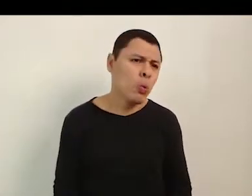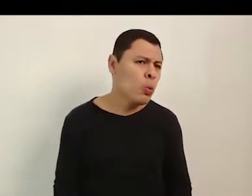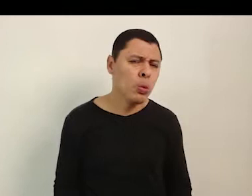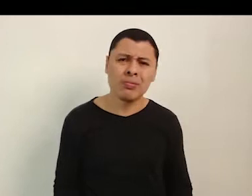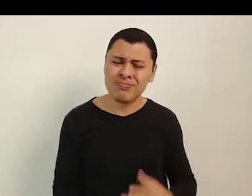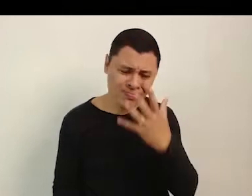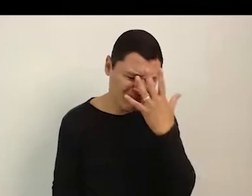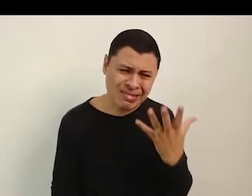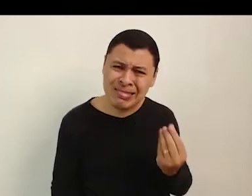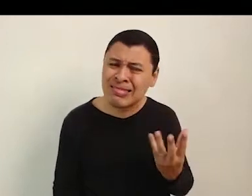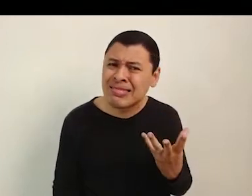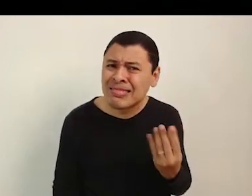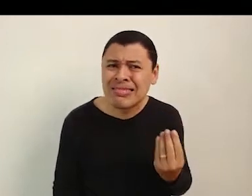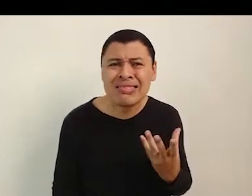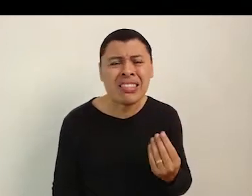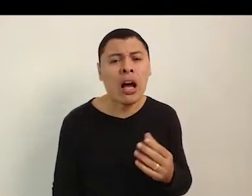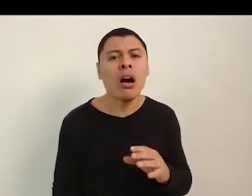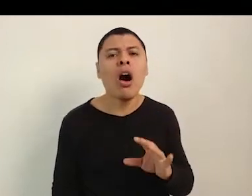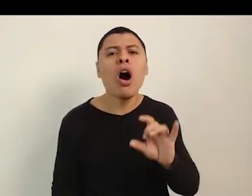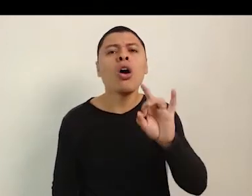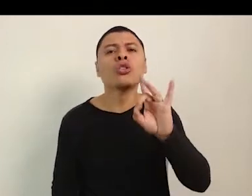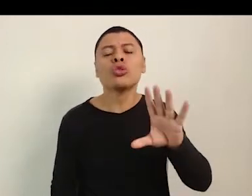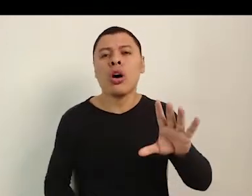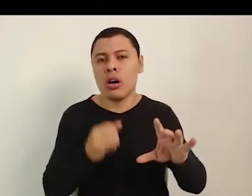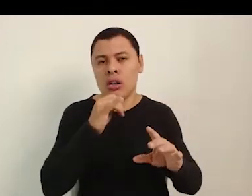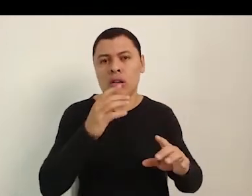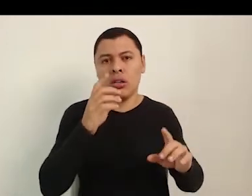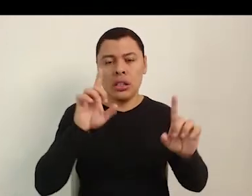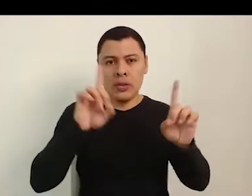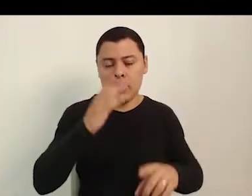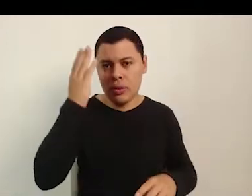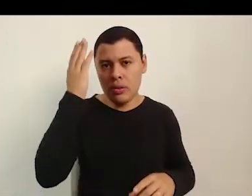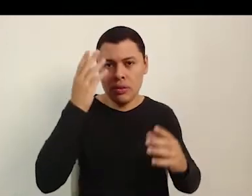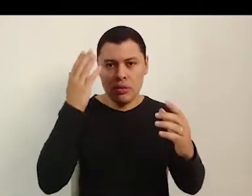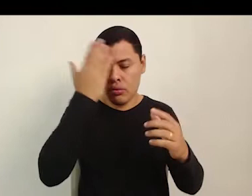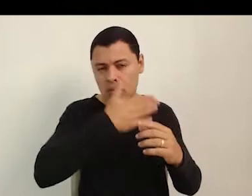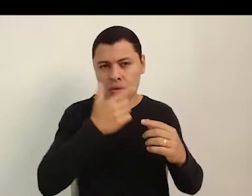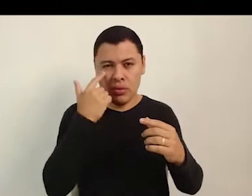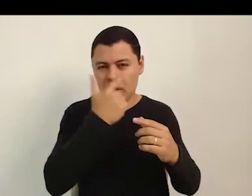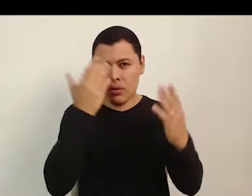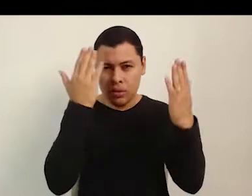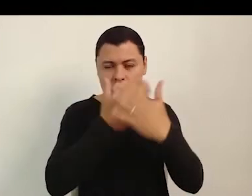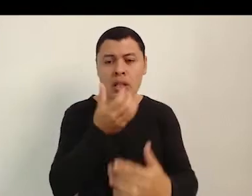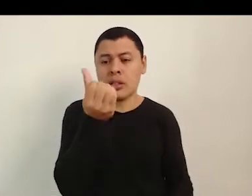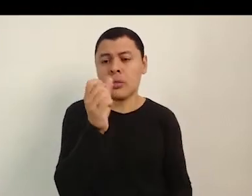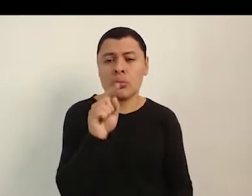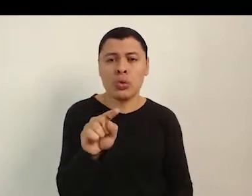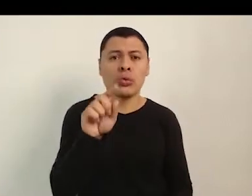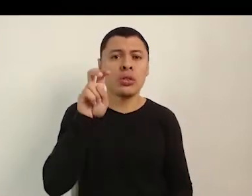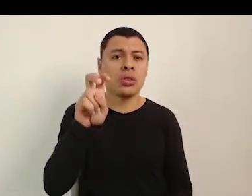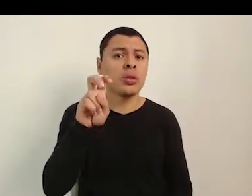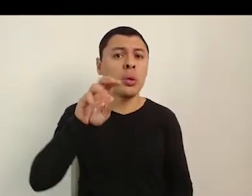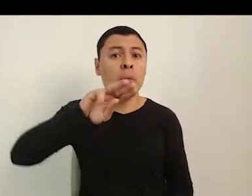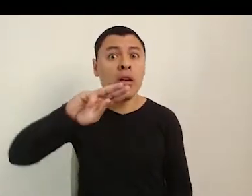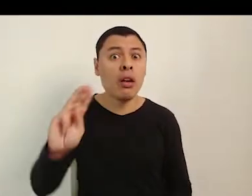gente pega só a questão da deficiência visual, que é o número que eu lembro aqui agora de cabeça, são 6,5 milhões de